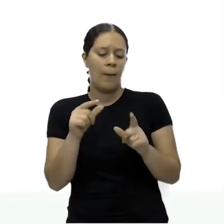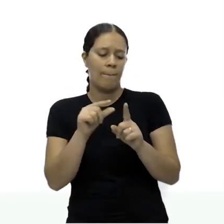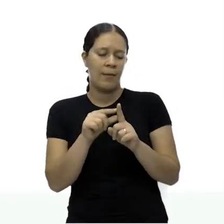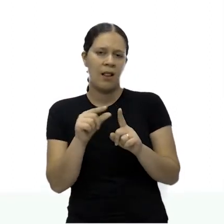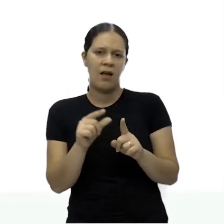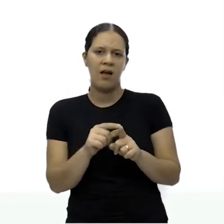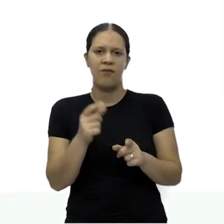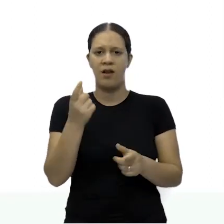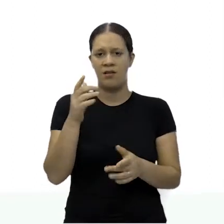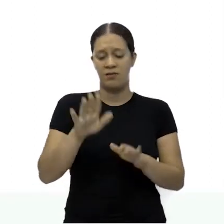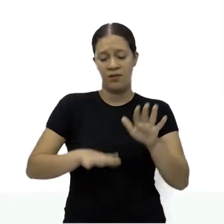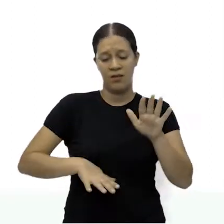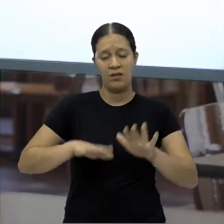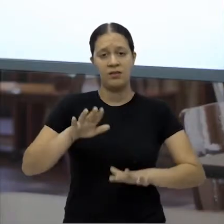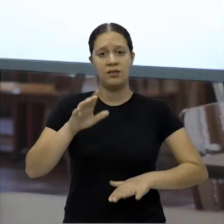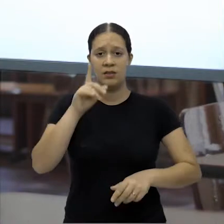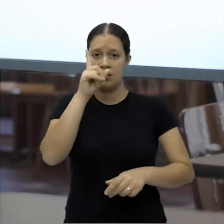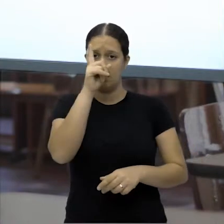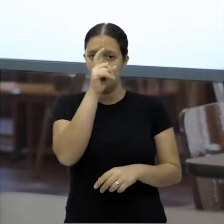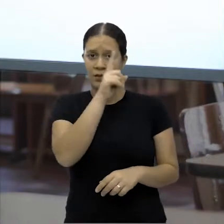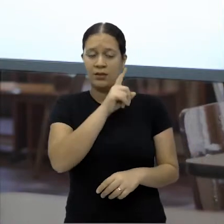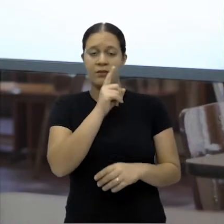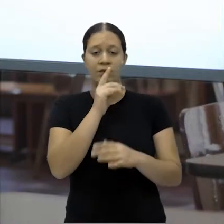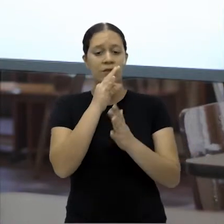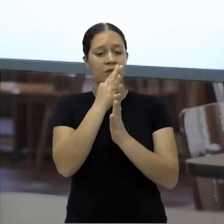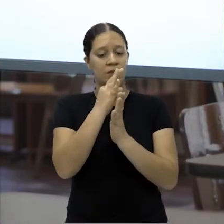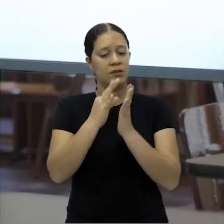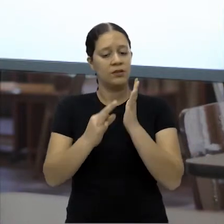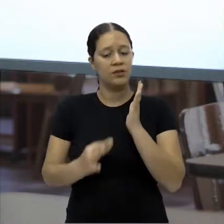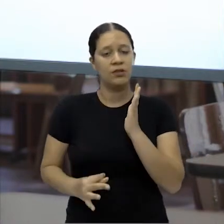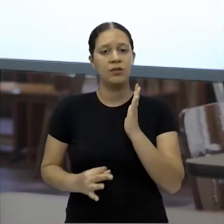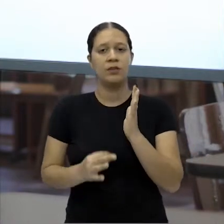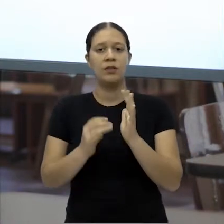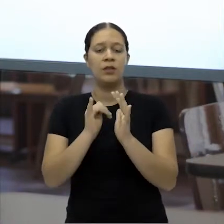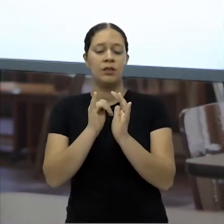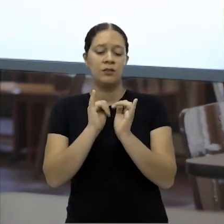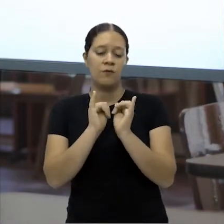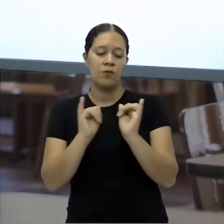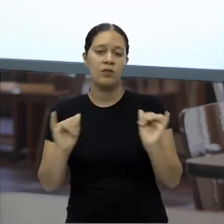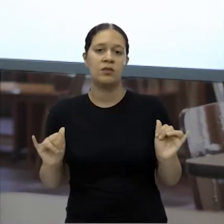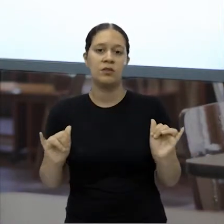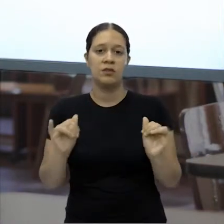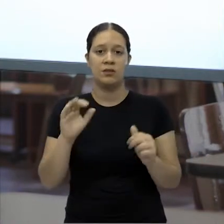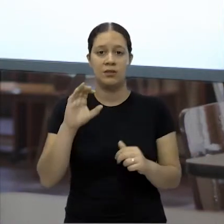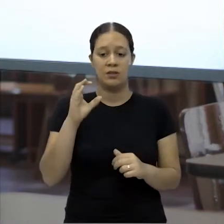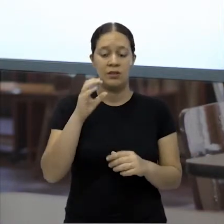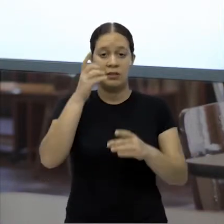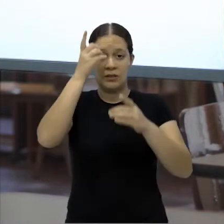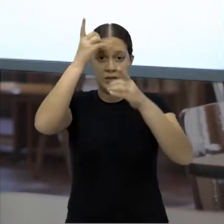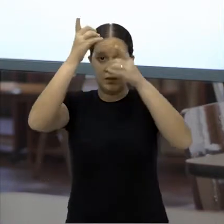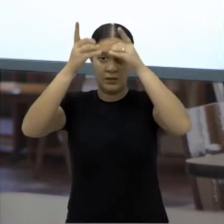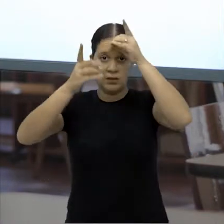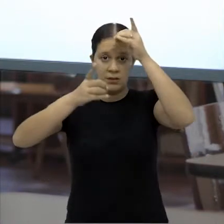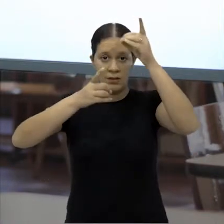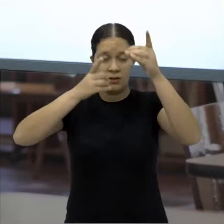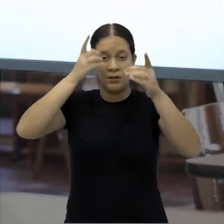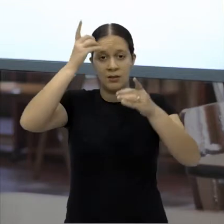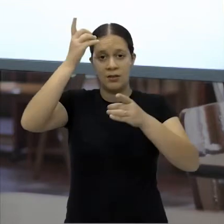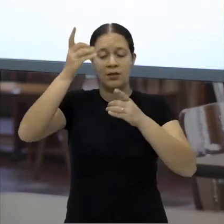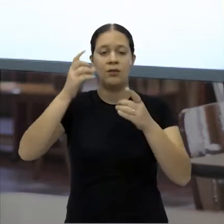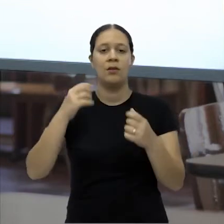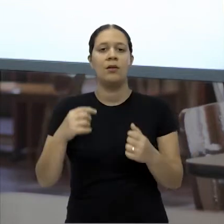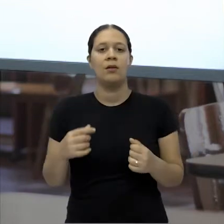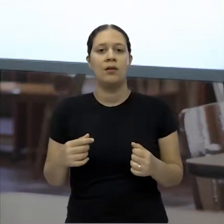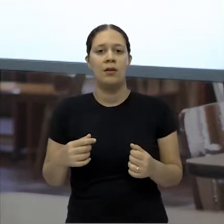com palavras difíceis, mas esse texto de divulgação científica, ele tem a ideia de